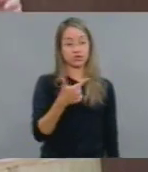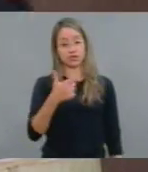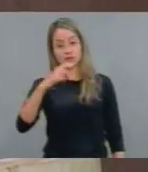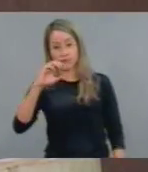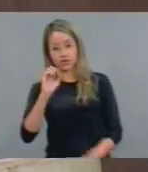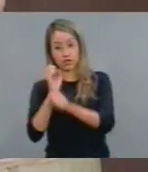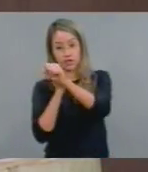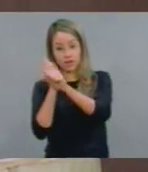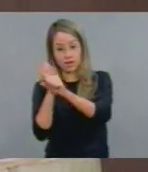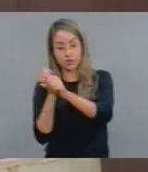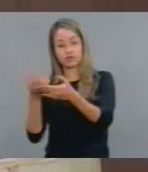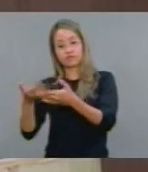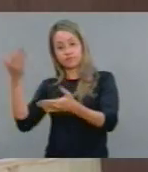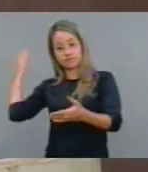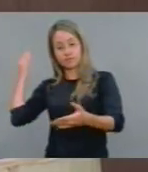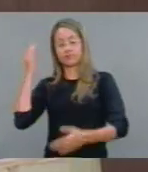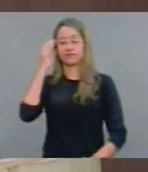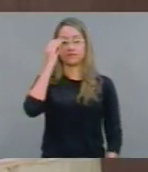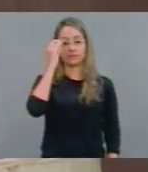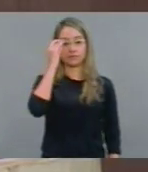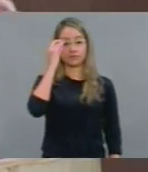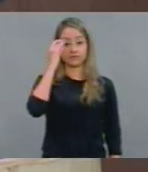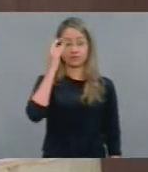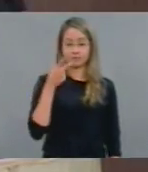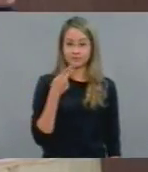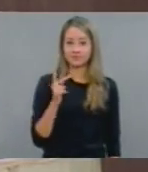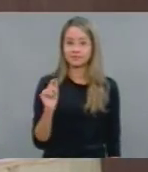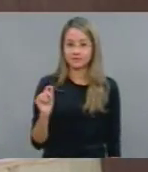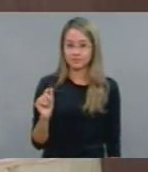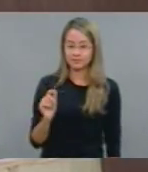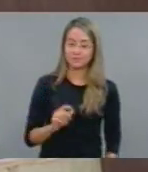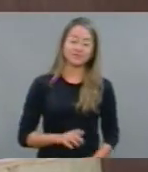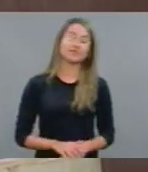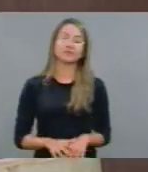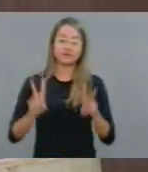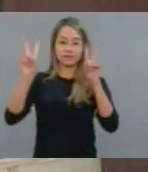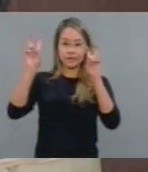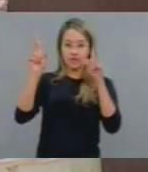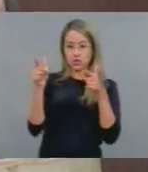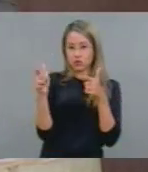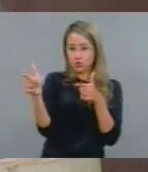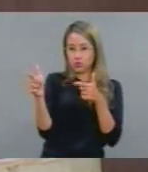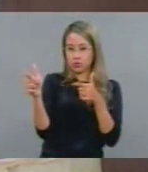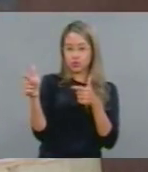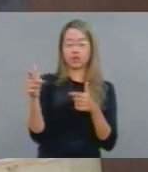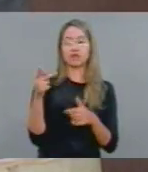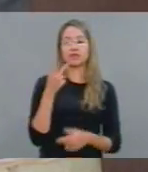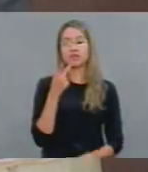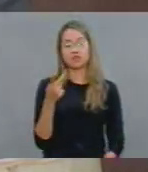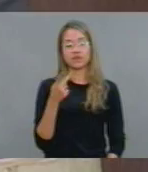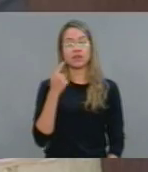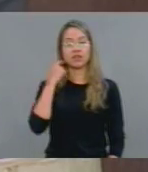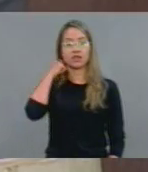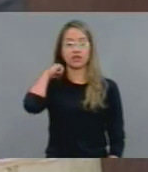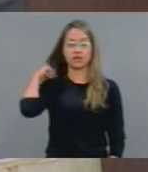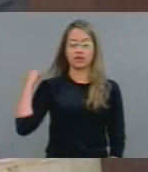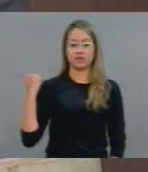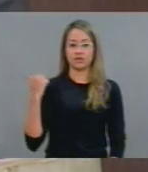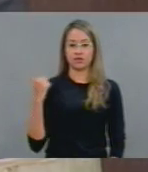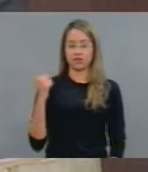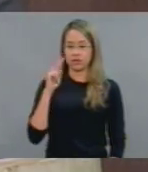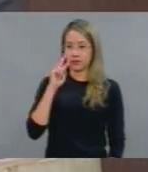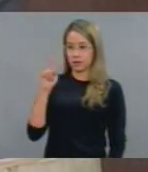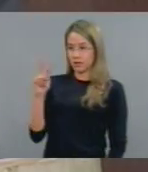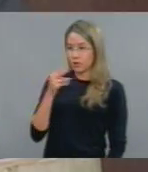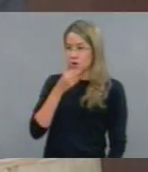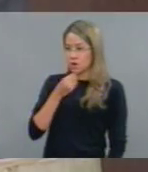muito conhecida, mas poucos às vezes refletem de onde vem? Até tu, Brutus. Quando Júlio César olha para